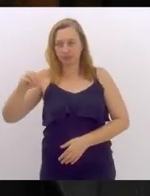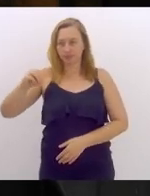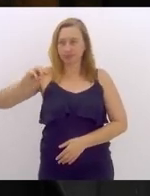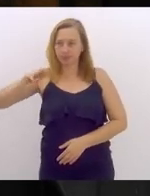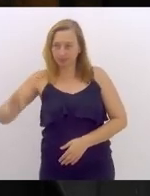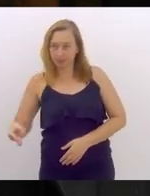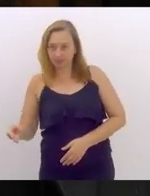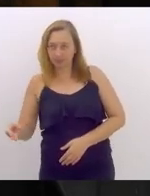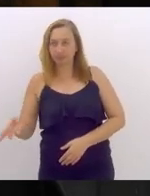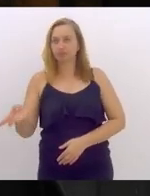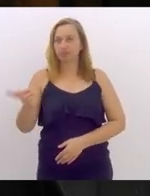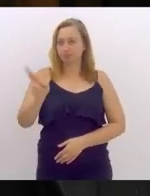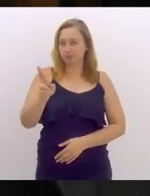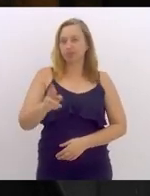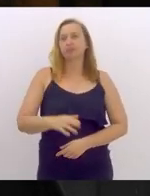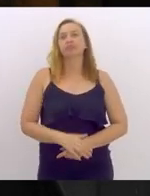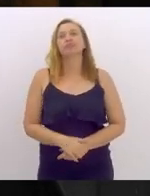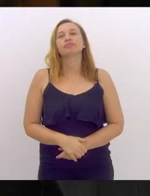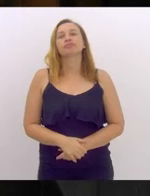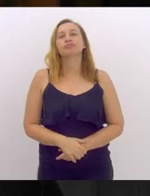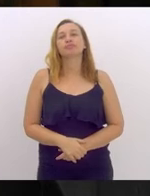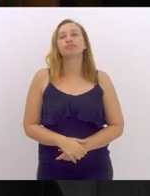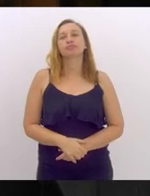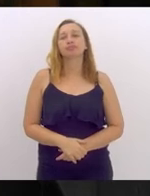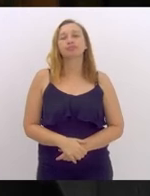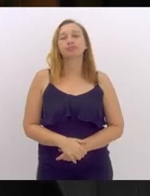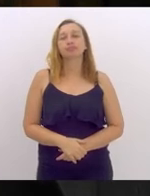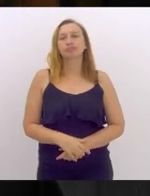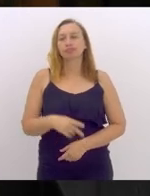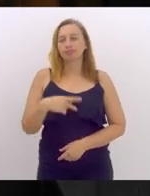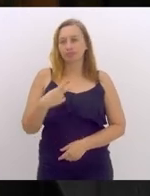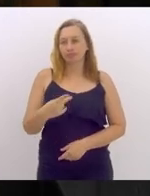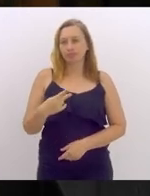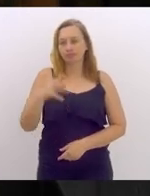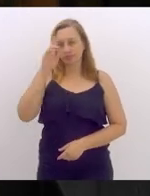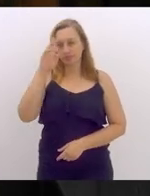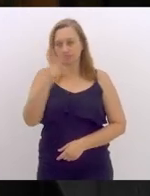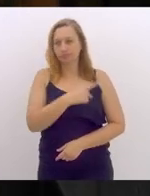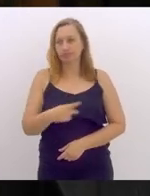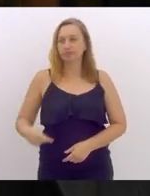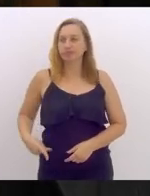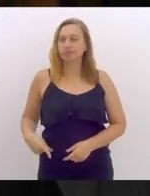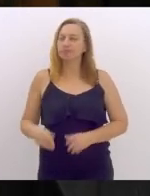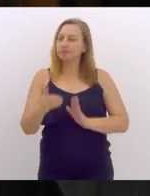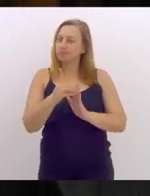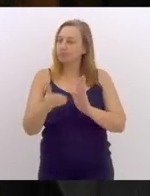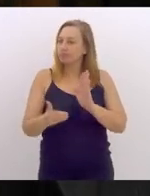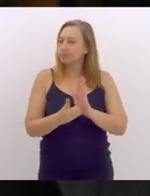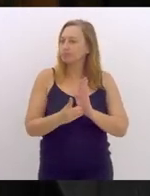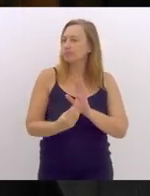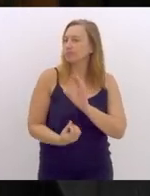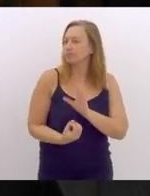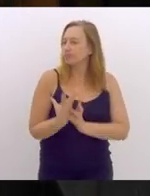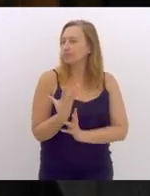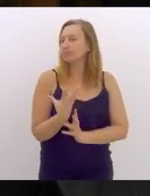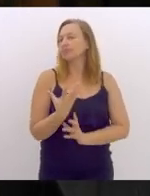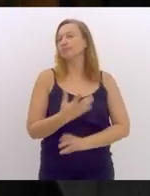de reais dito isso senhor presidente esses decretos editados